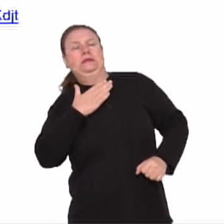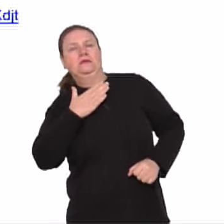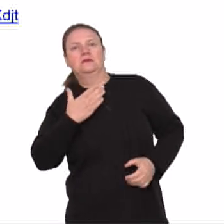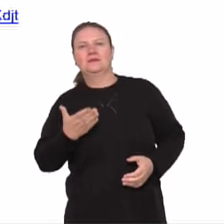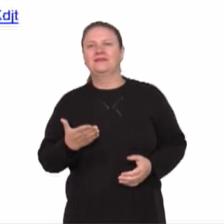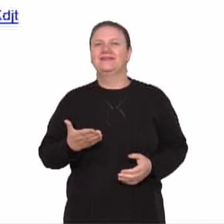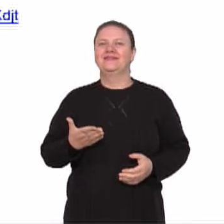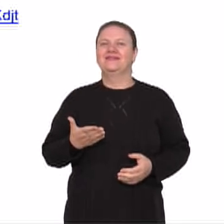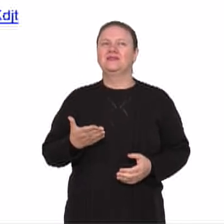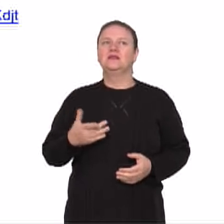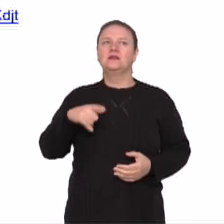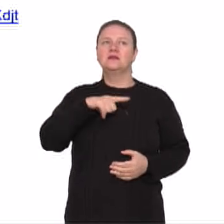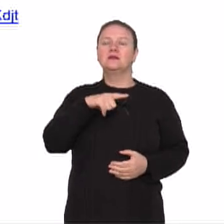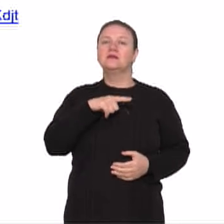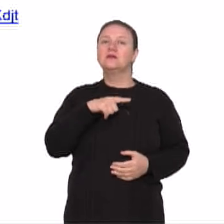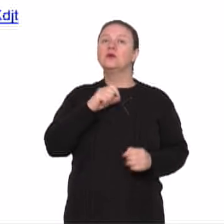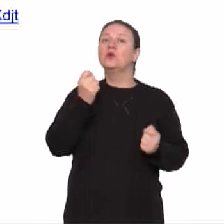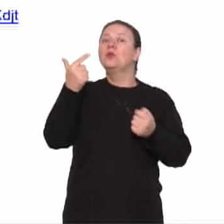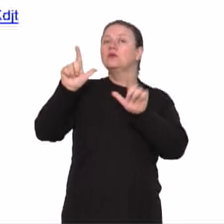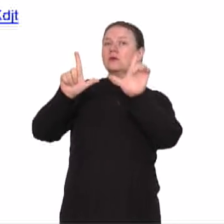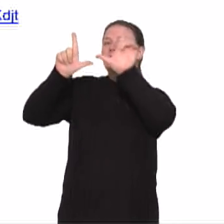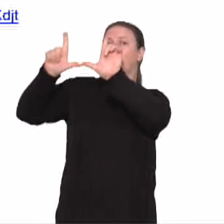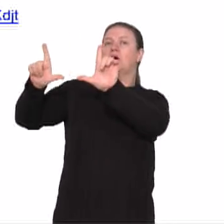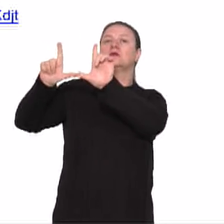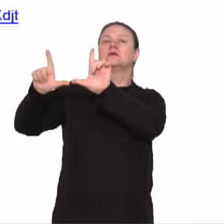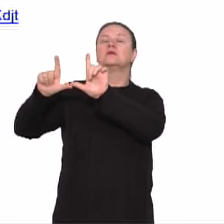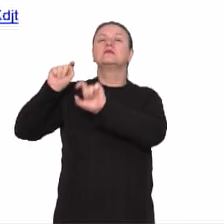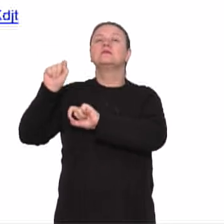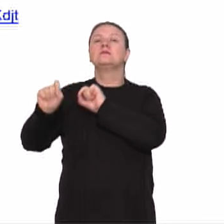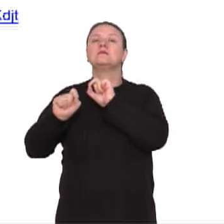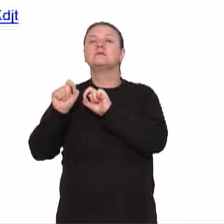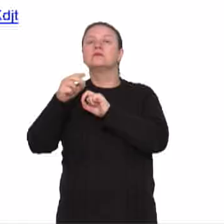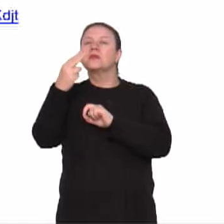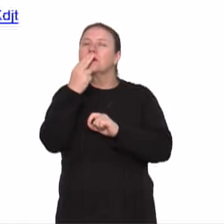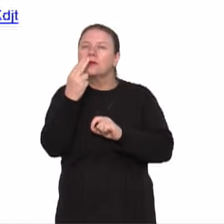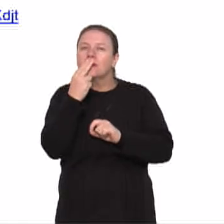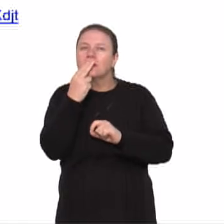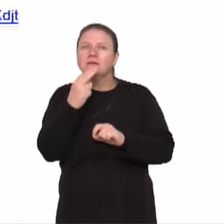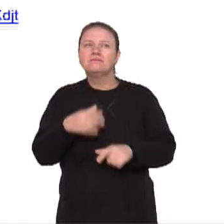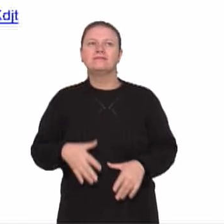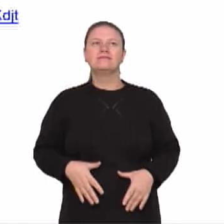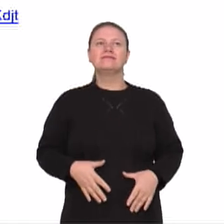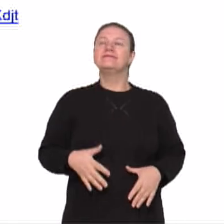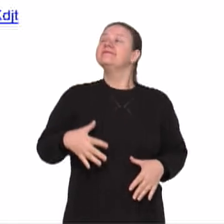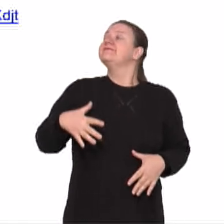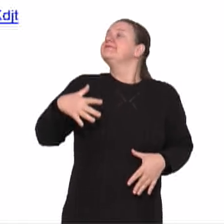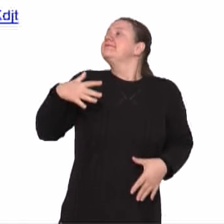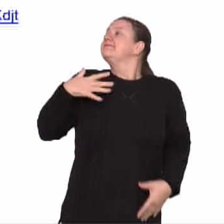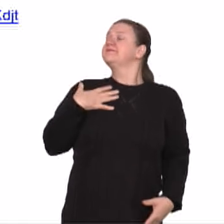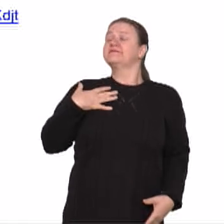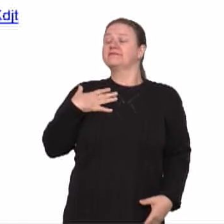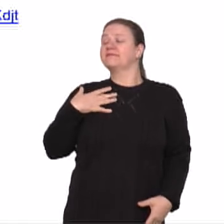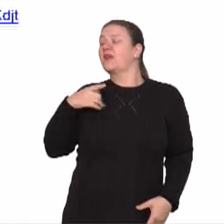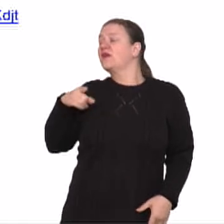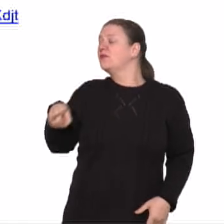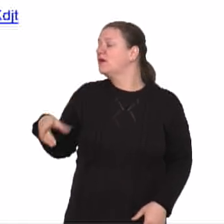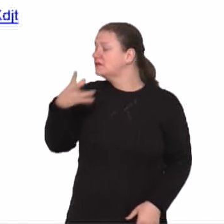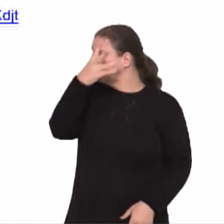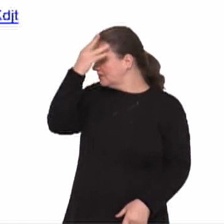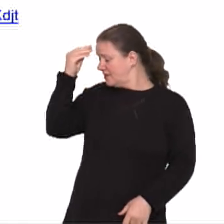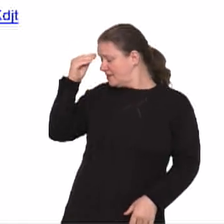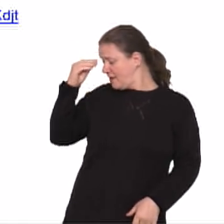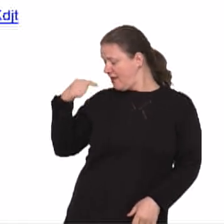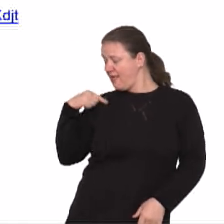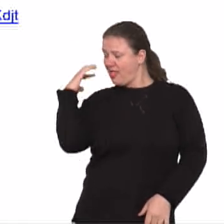E aí, no último quadrinho, a gente tem a Mônica se vangloriando, dizendo assim, você se esqueceu de